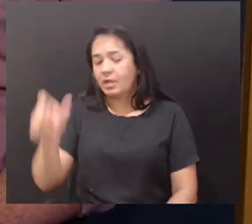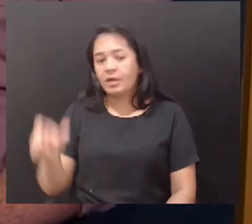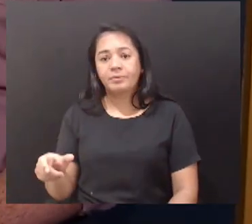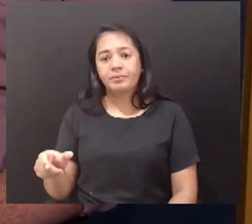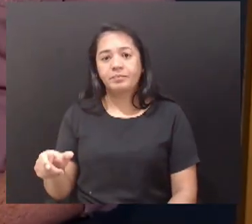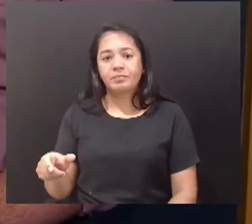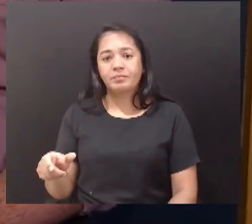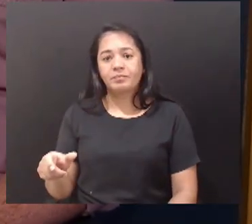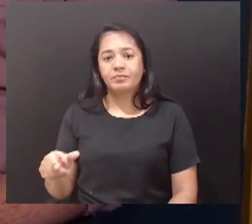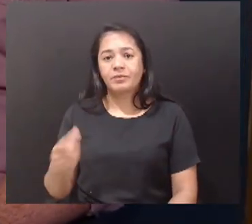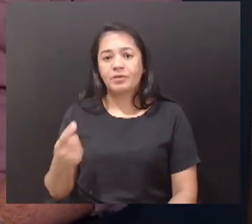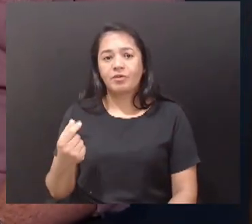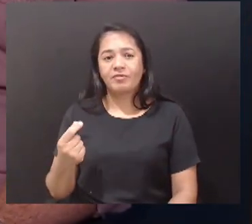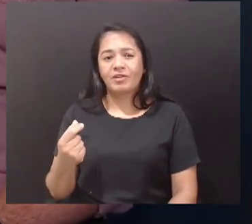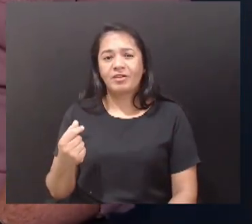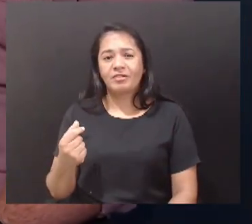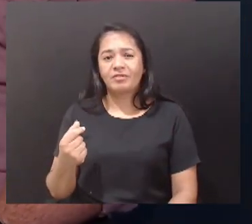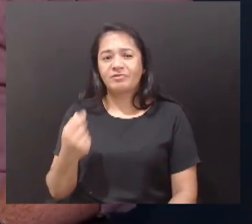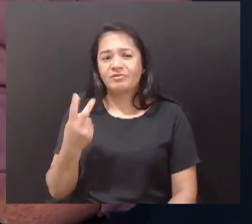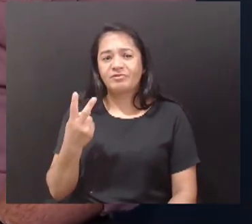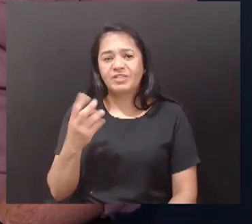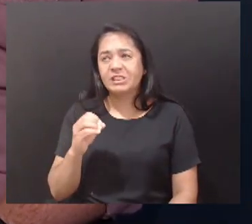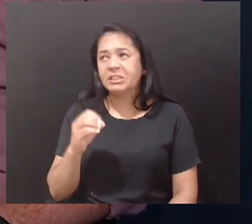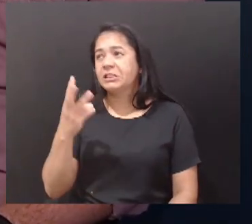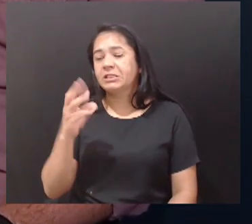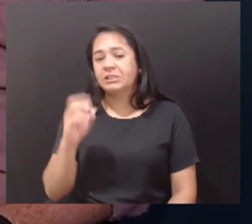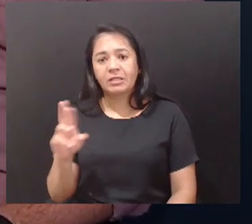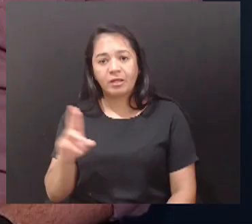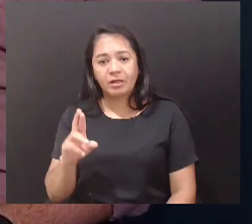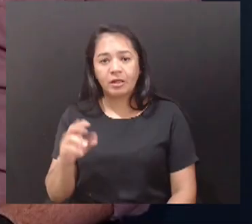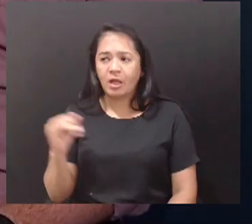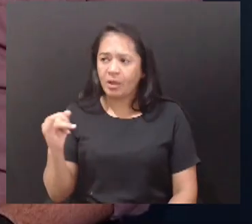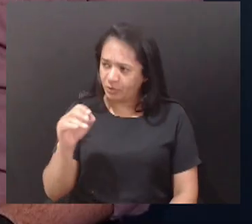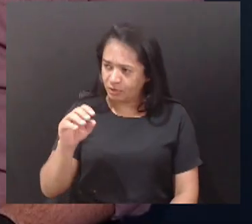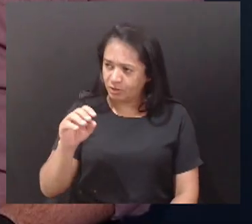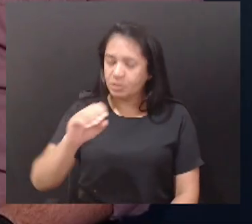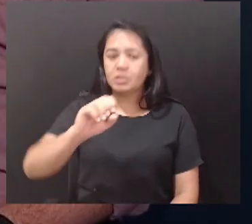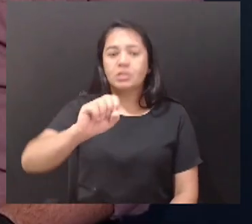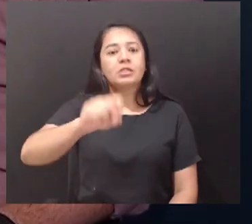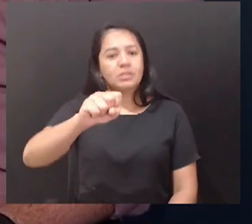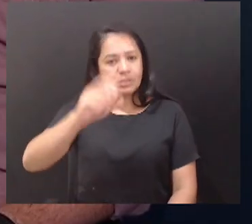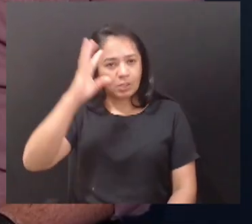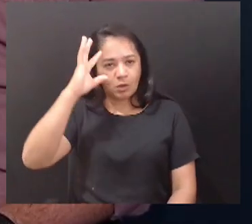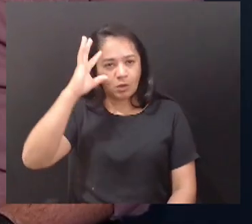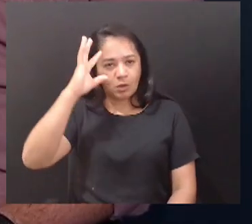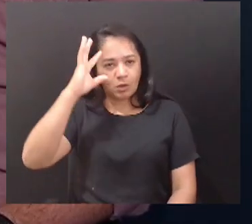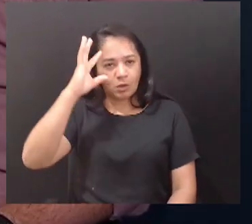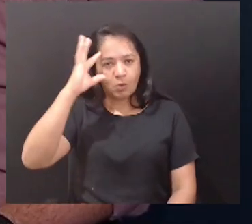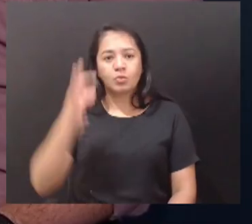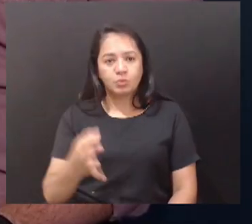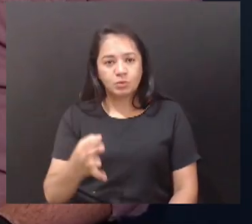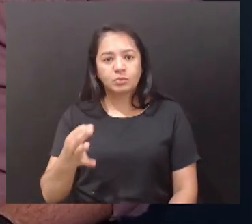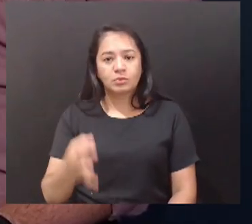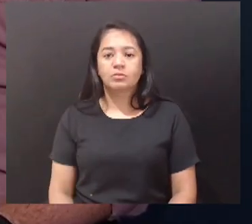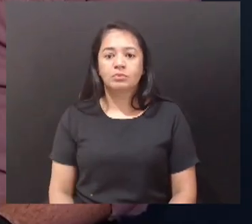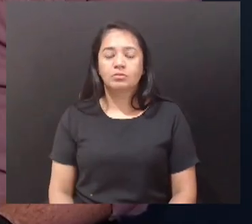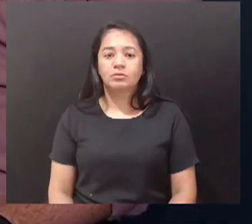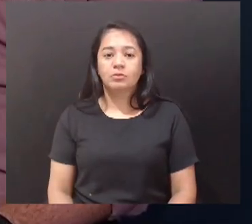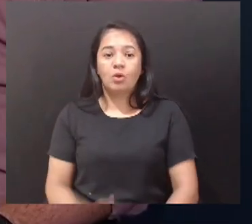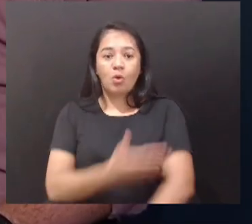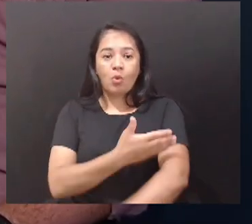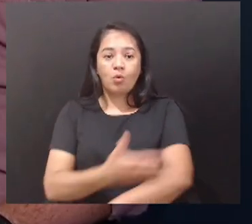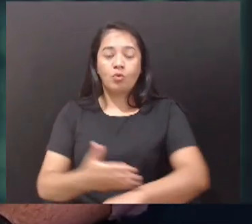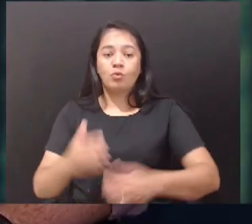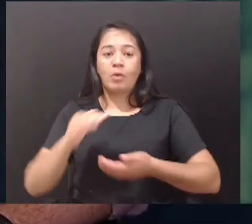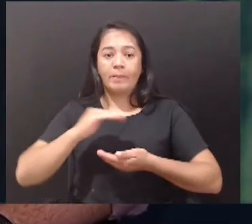o valor mínimo ali de 20, 30 reais, é importante, né? Sim, com certeza. O principal é criar o hábito de poupar, né?